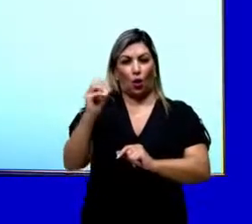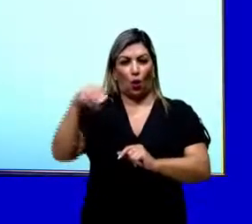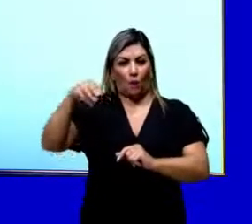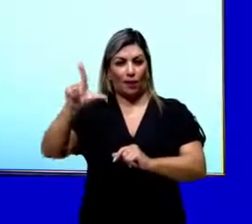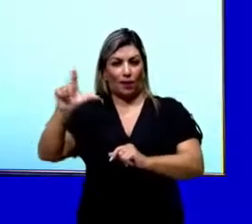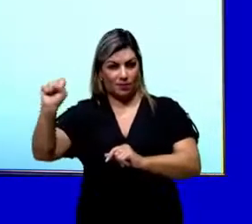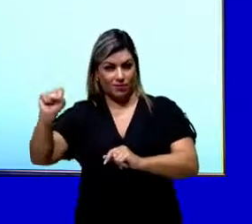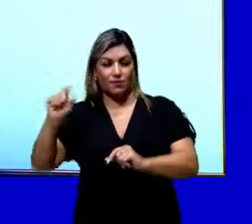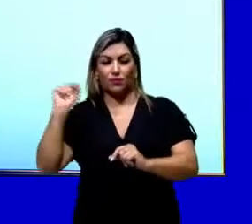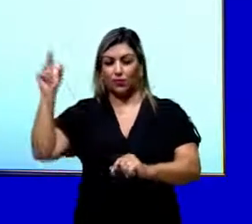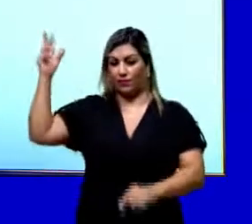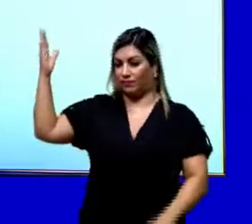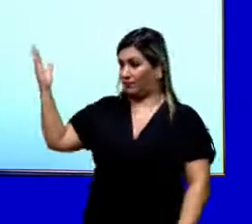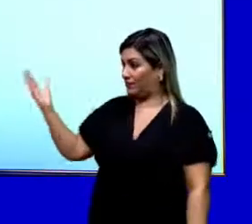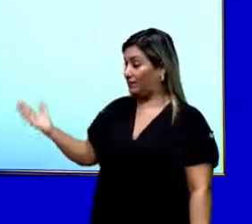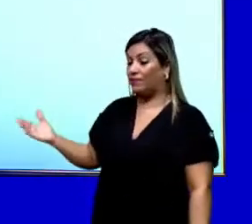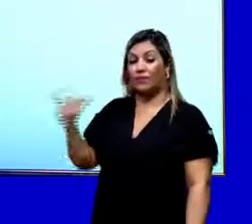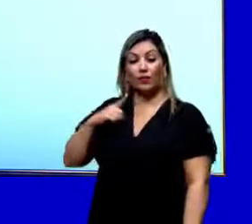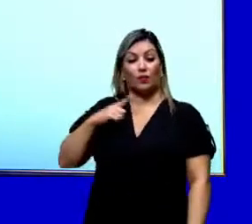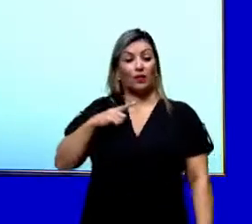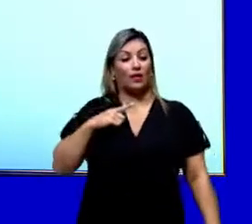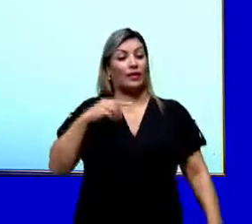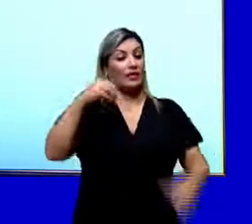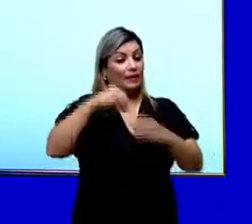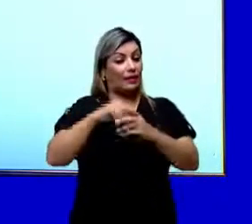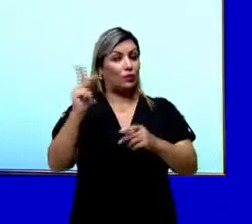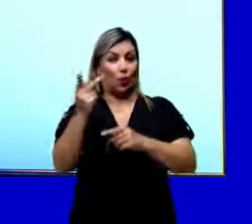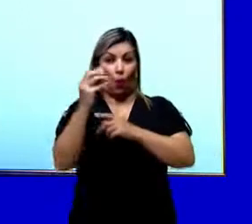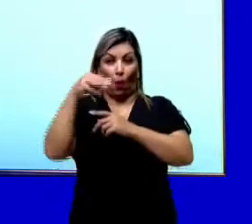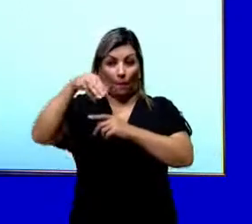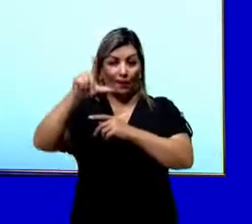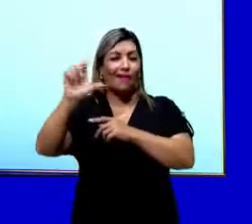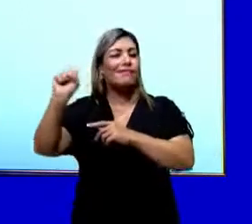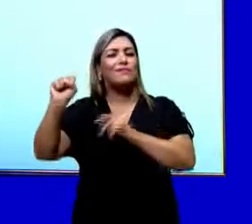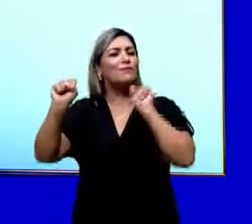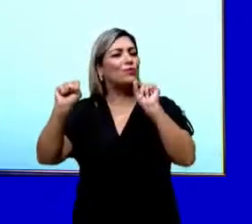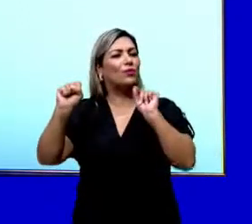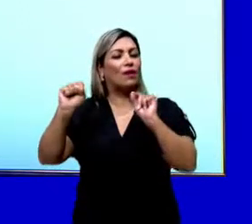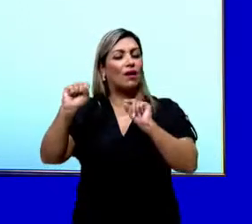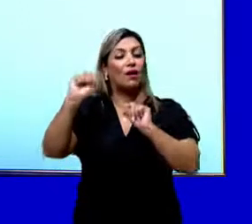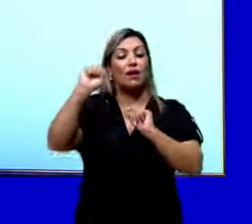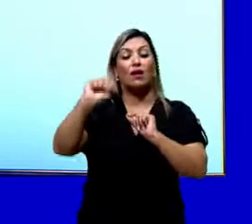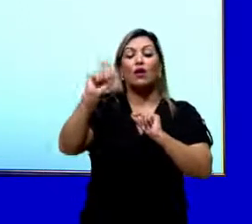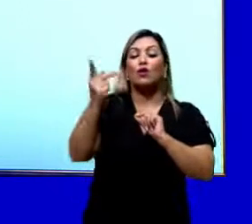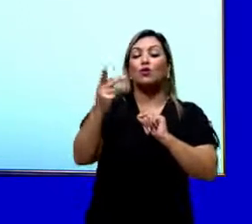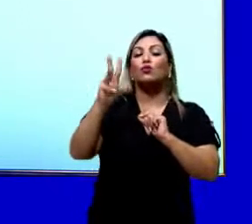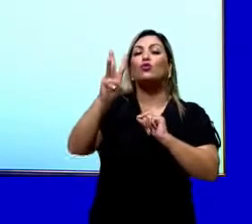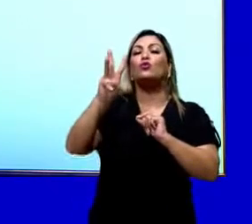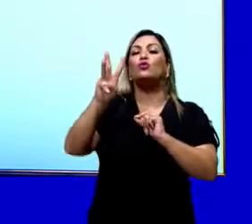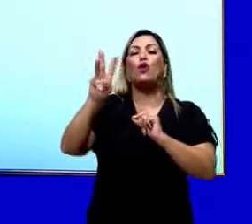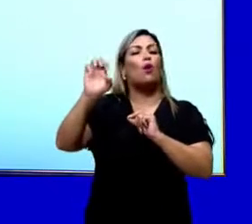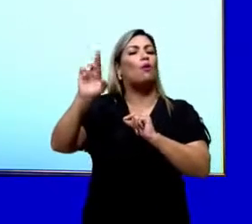falando de rolas em São Francisco o que que será que são shower